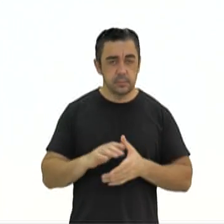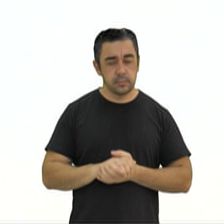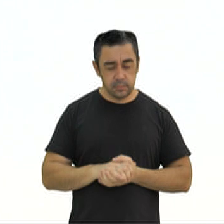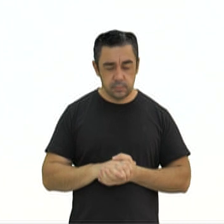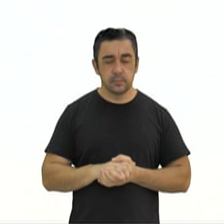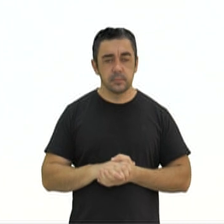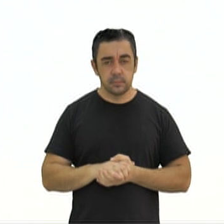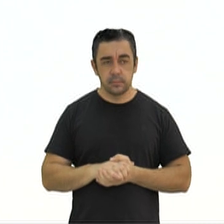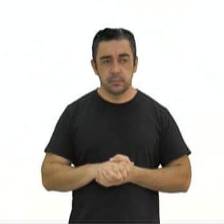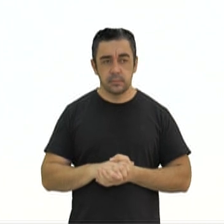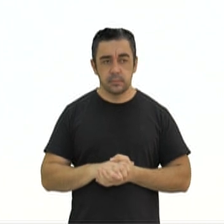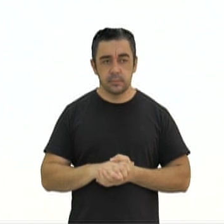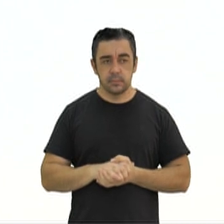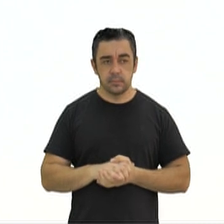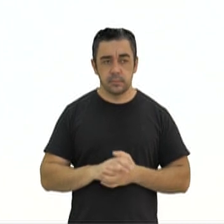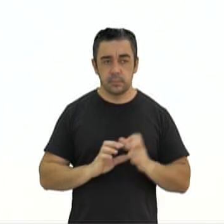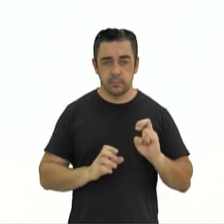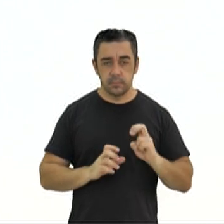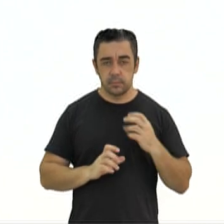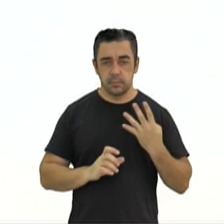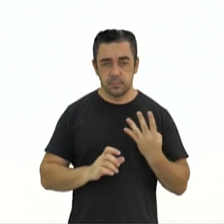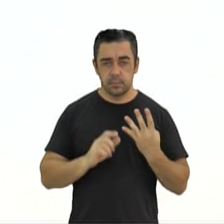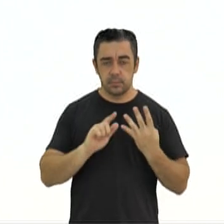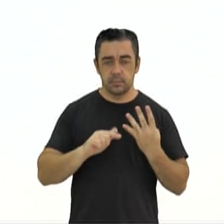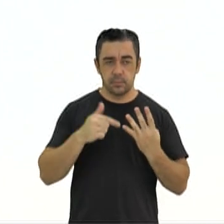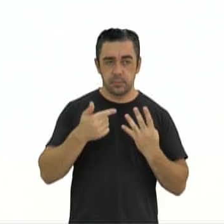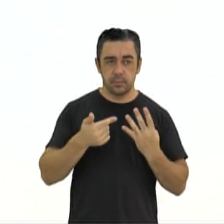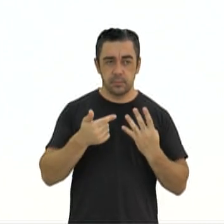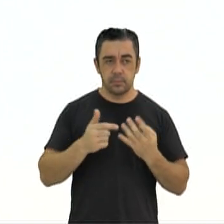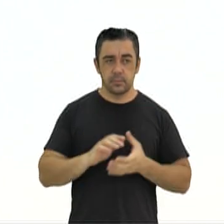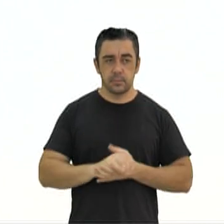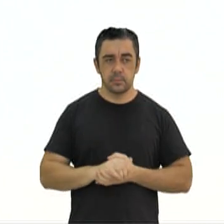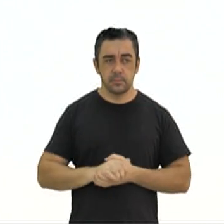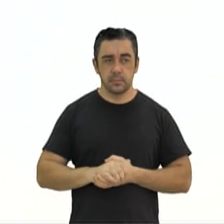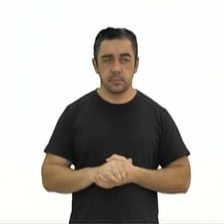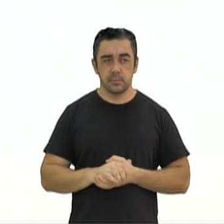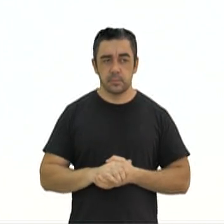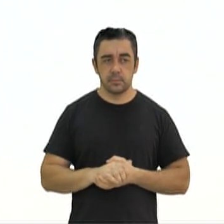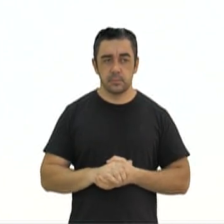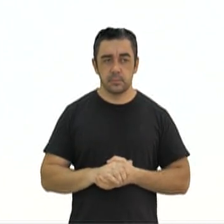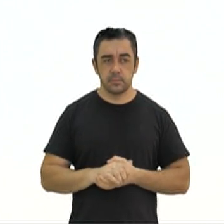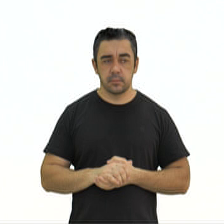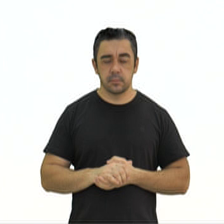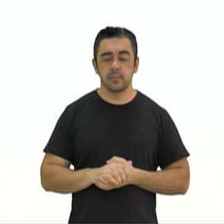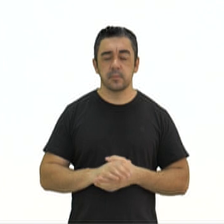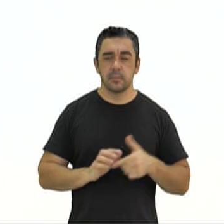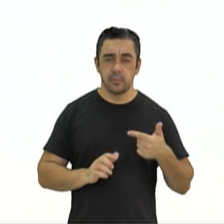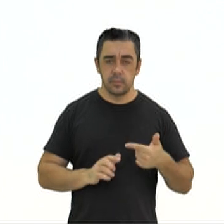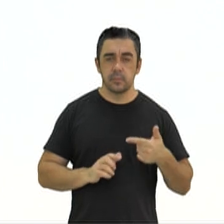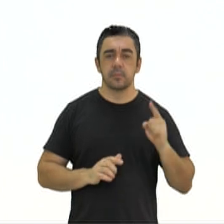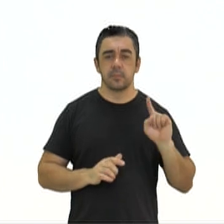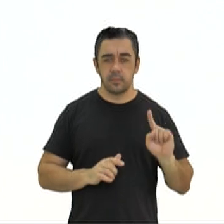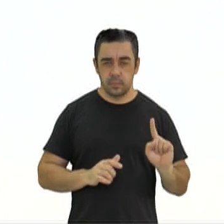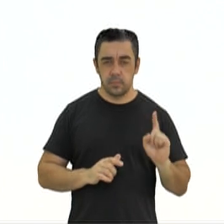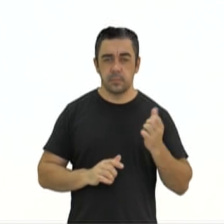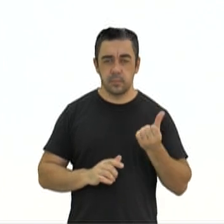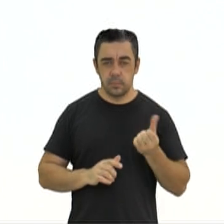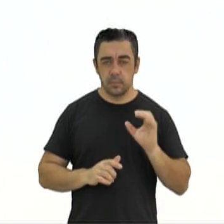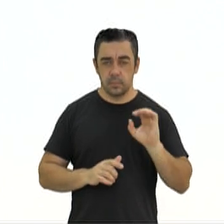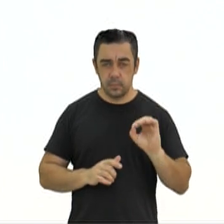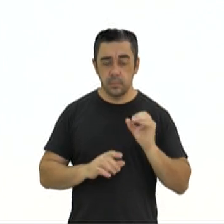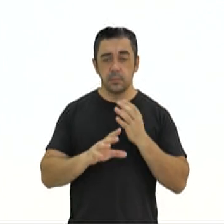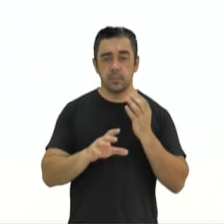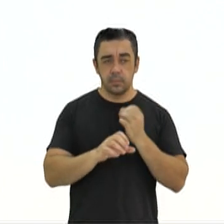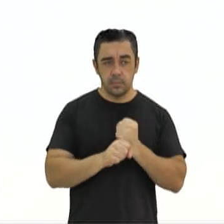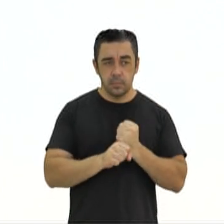Quadrado, 54 ao quadrado. Lado vezes lado. Logo, eu tenho a área lateral 2.160